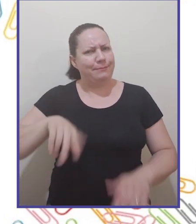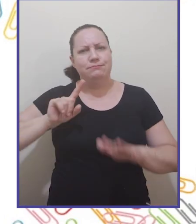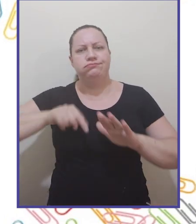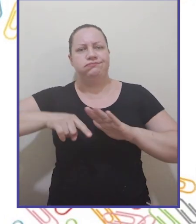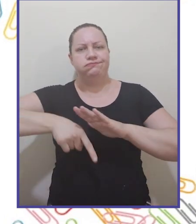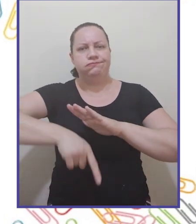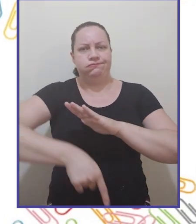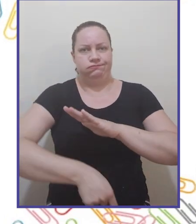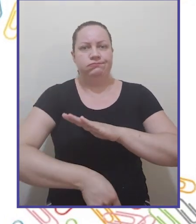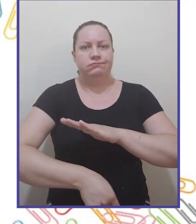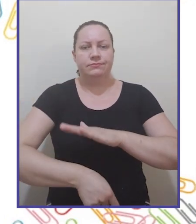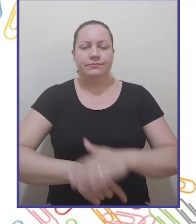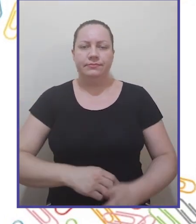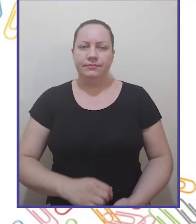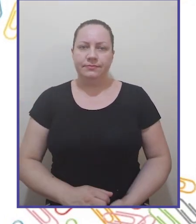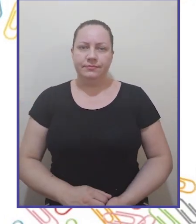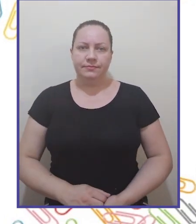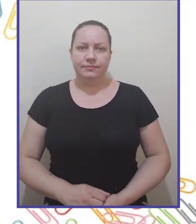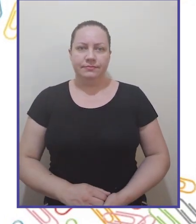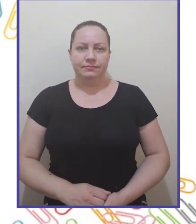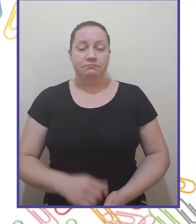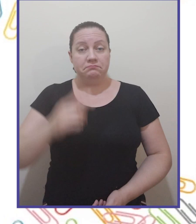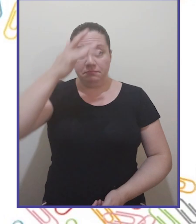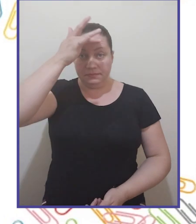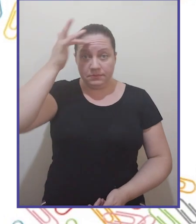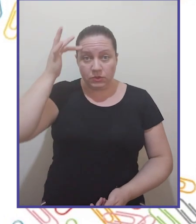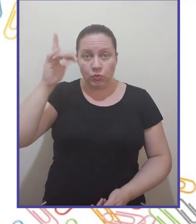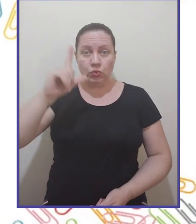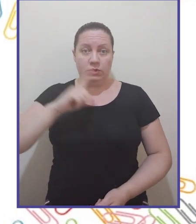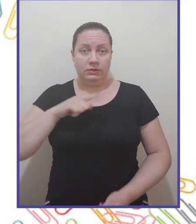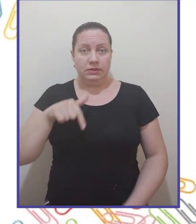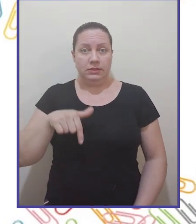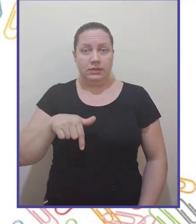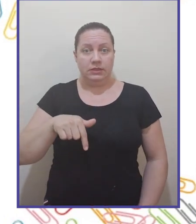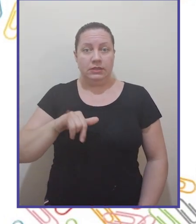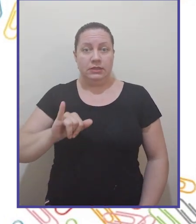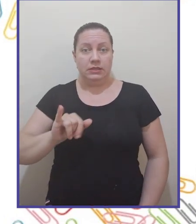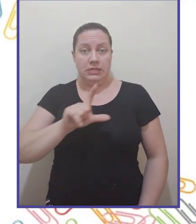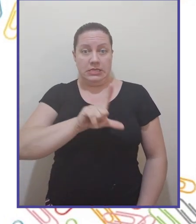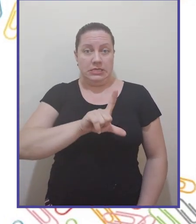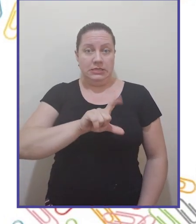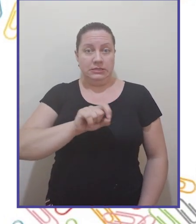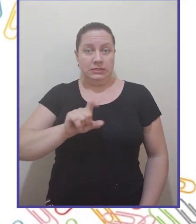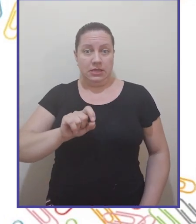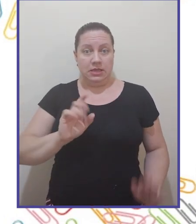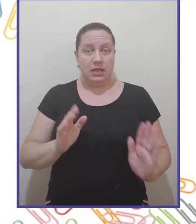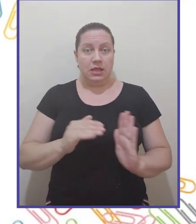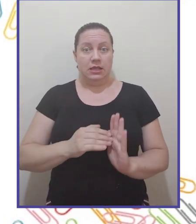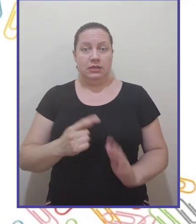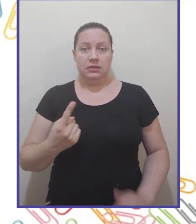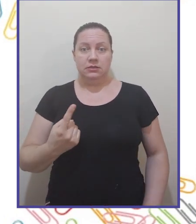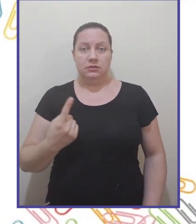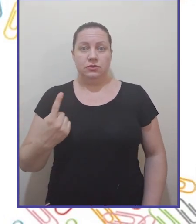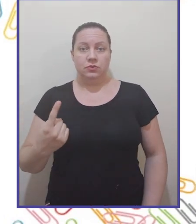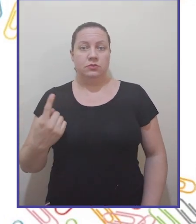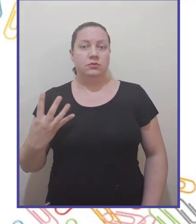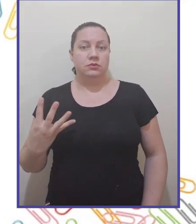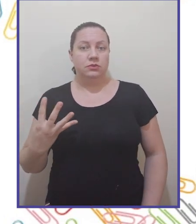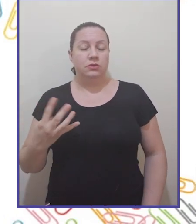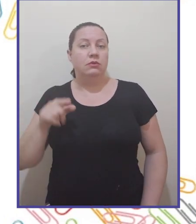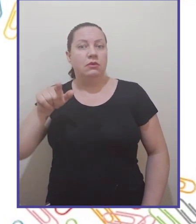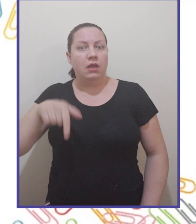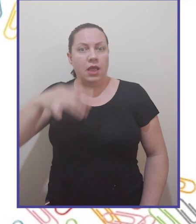profunda. Os indivíduos que possuem um QI de 100 a 114 são